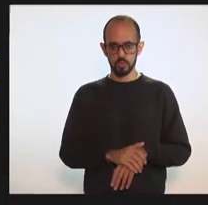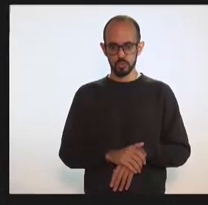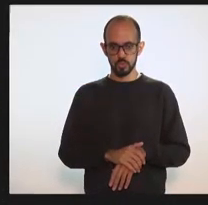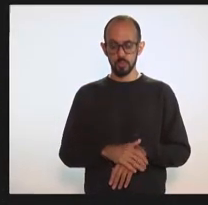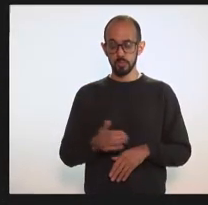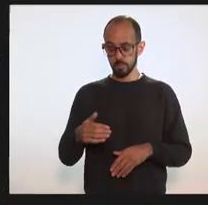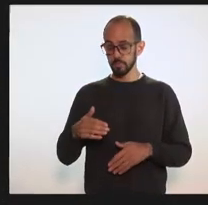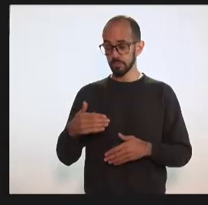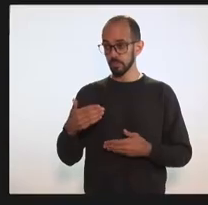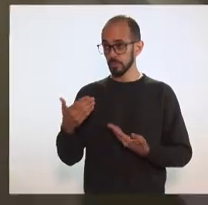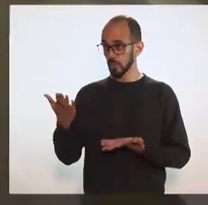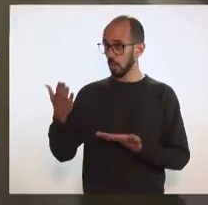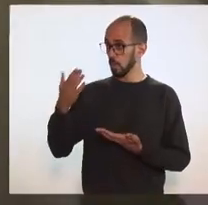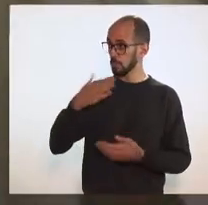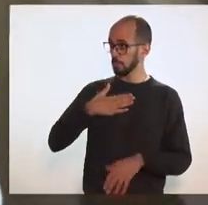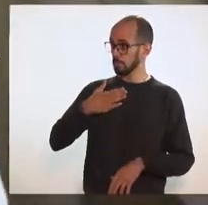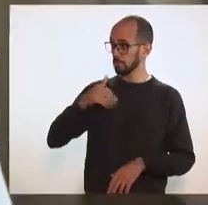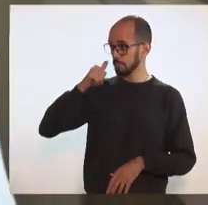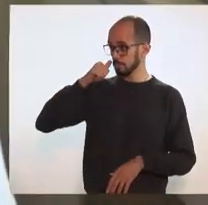e